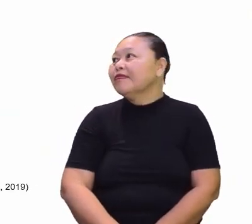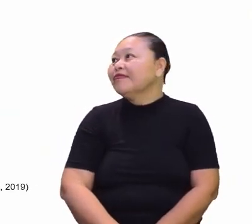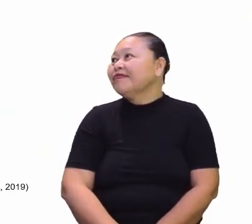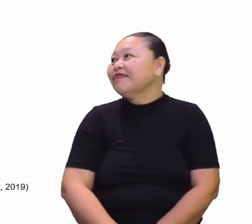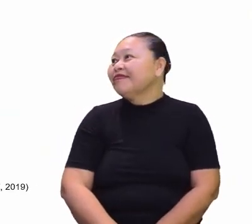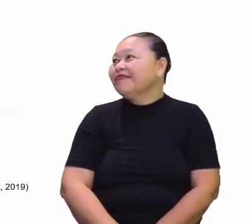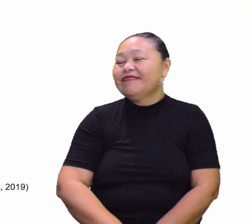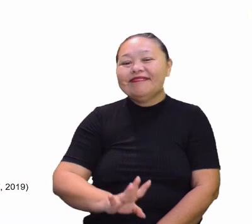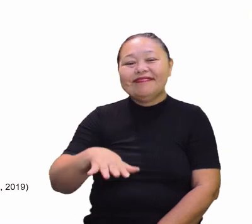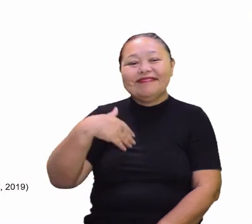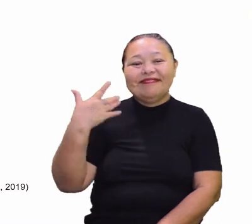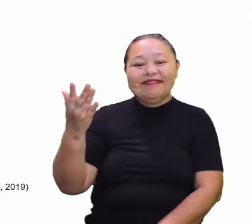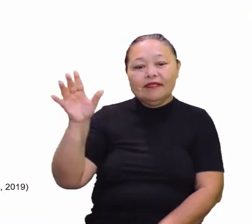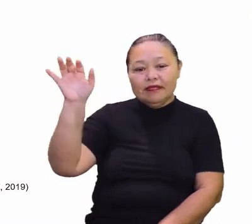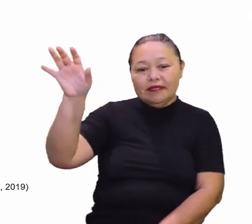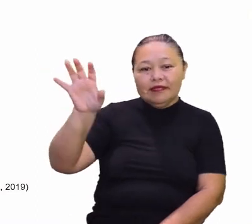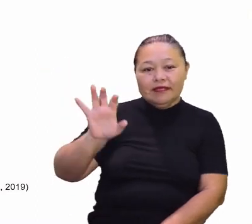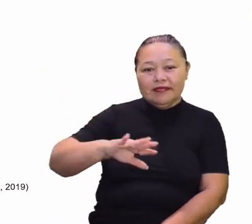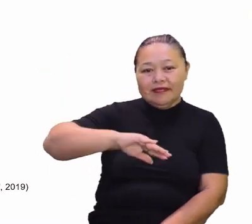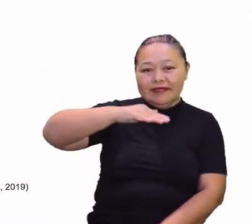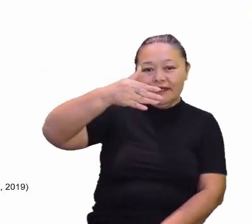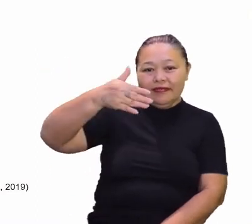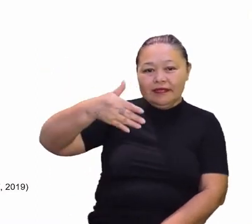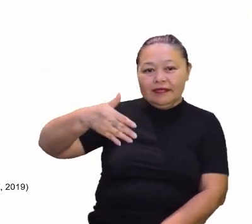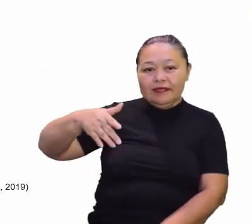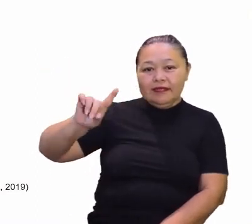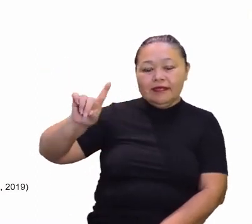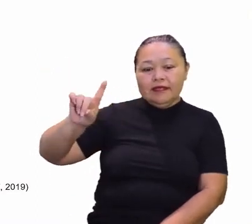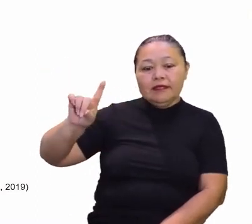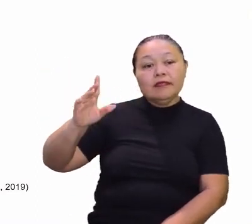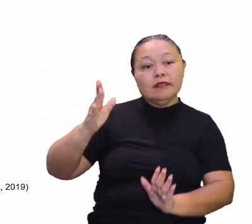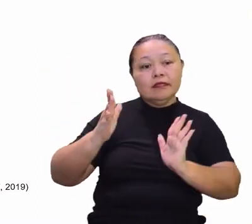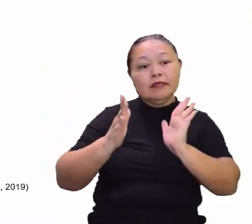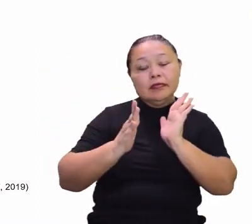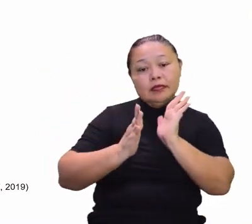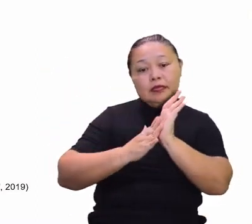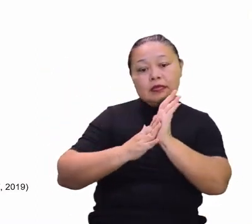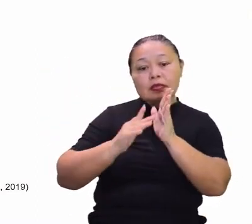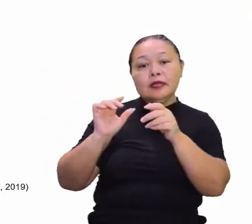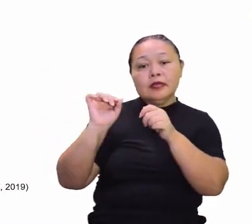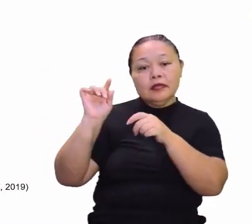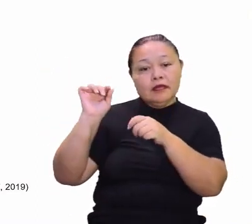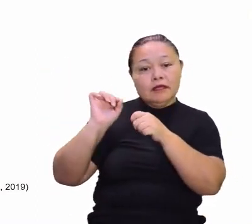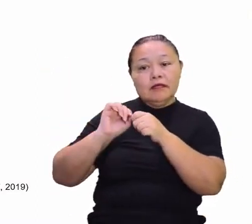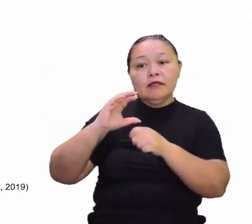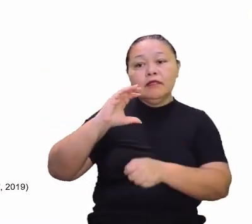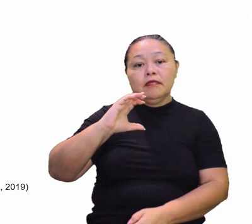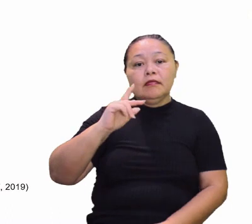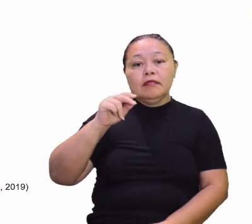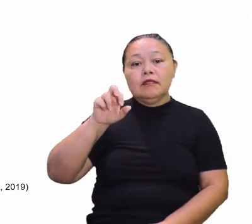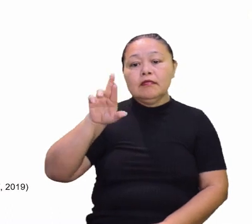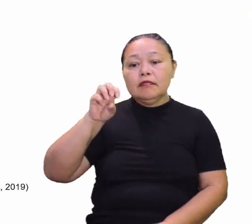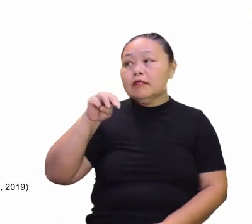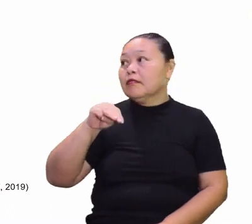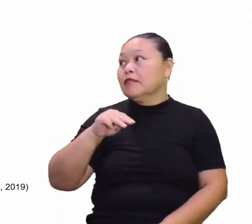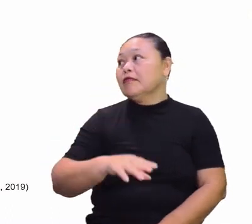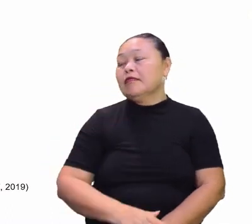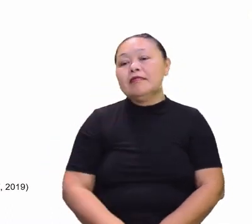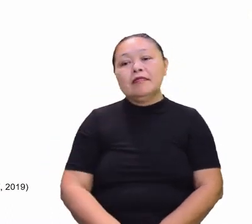Está aí a proposta das unidades de relevo, proposta essa feita pela CPRM. Muito bem. É isso?